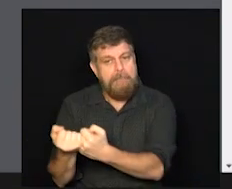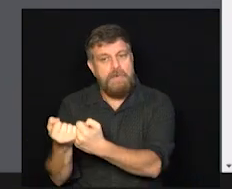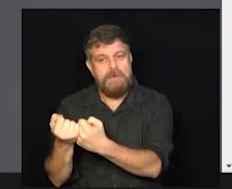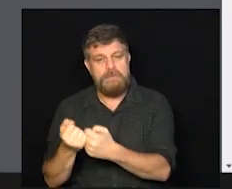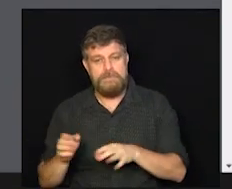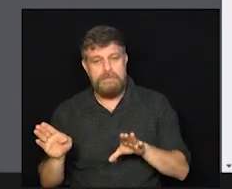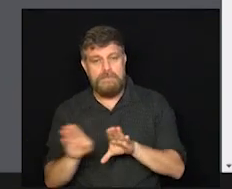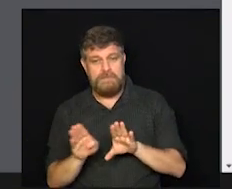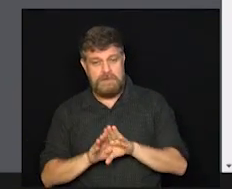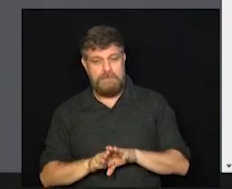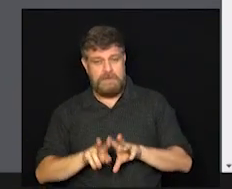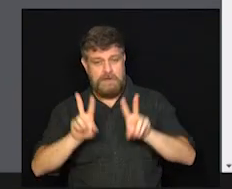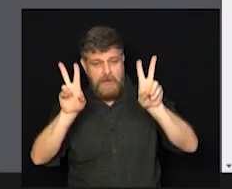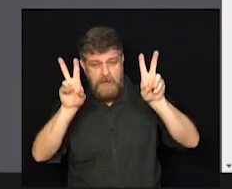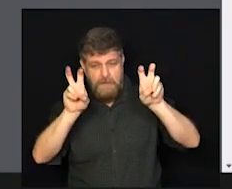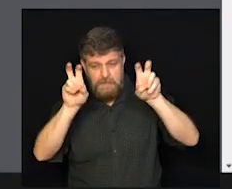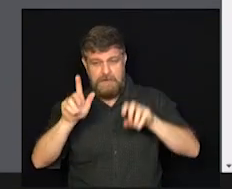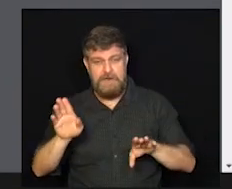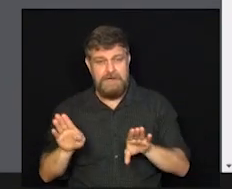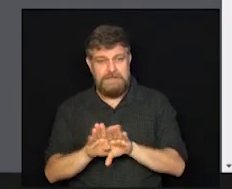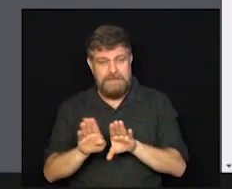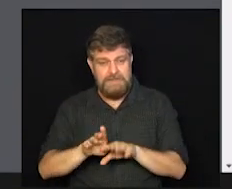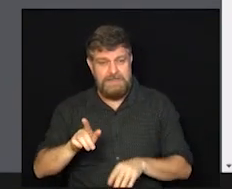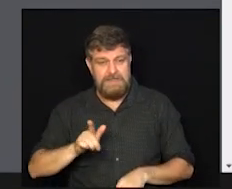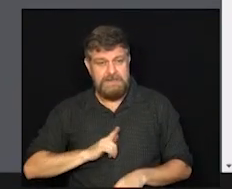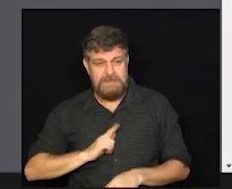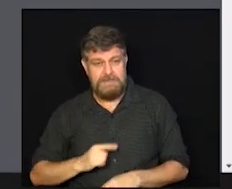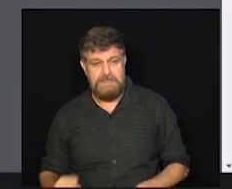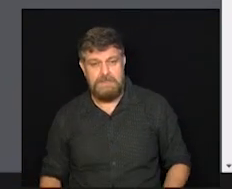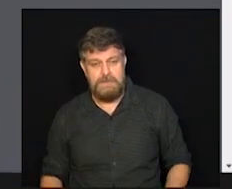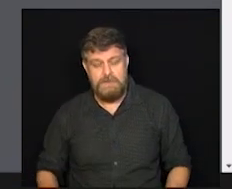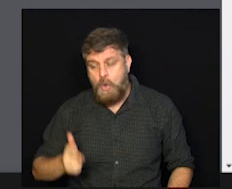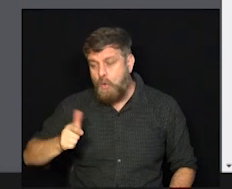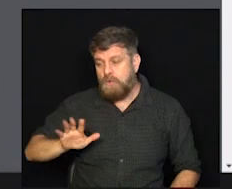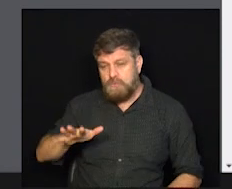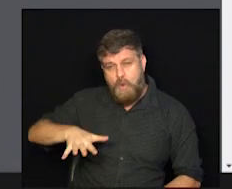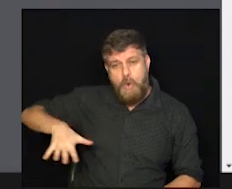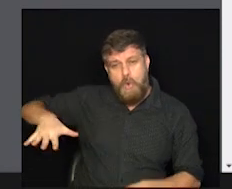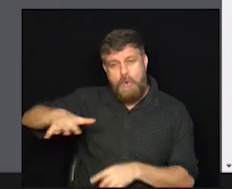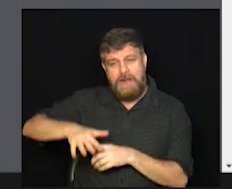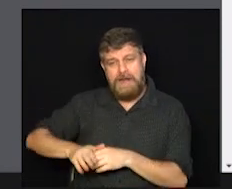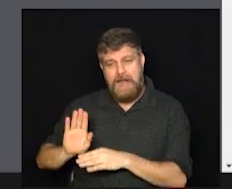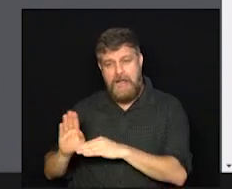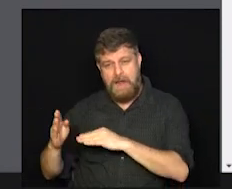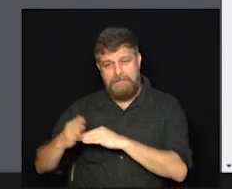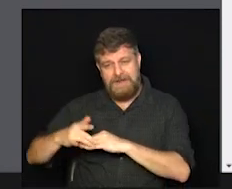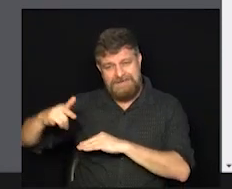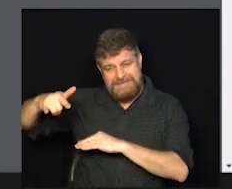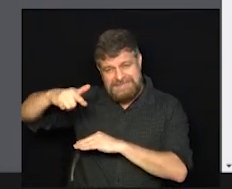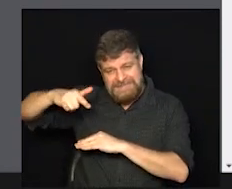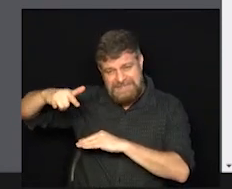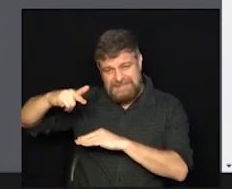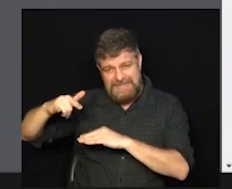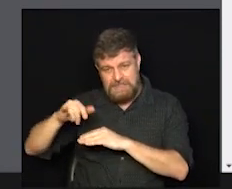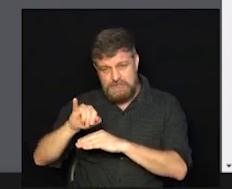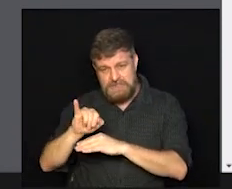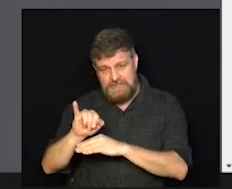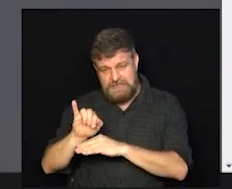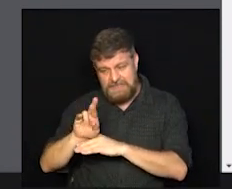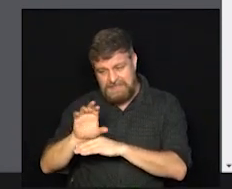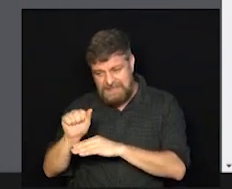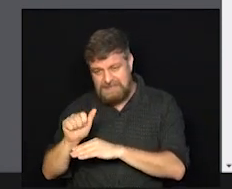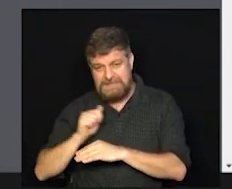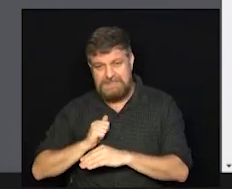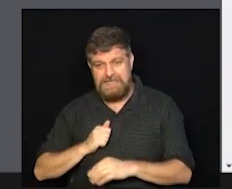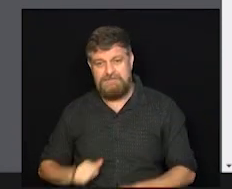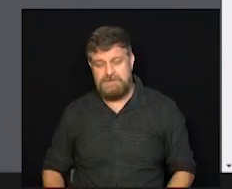como, por exemplo, o Delta A, que está desativado ali no satélite Iris 1, onde, dentro do processo migratório, muitas pessoas ficaram ao